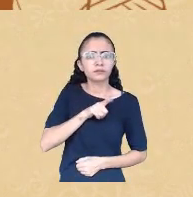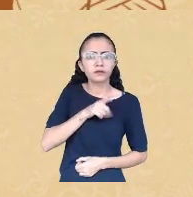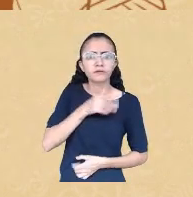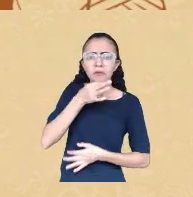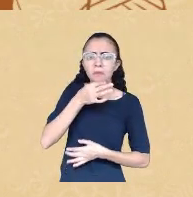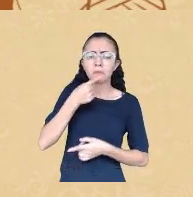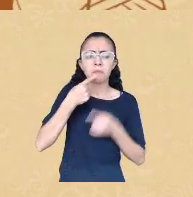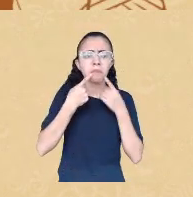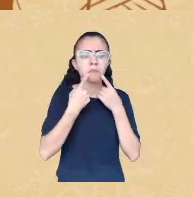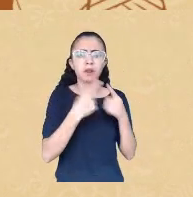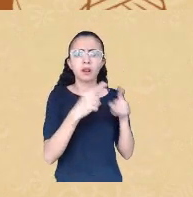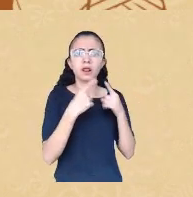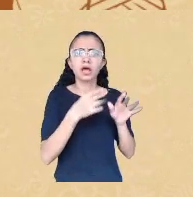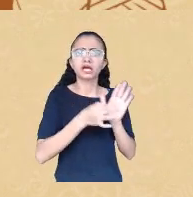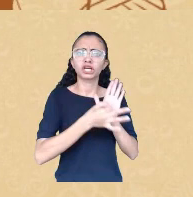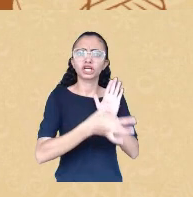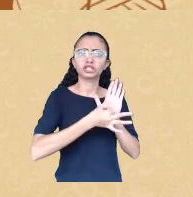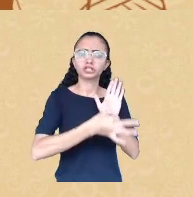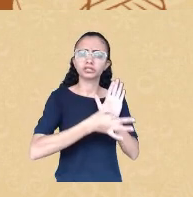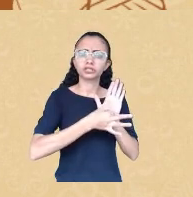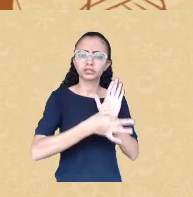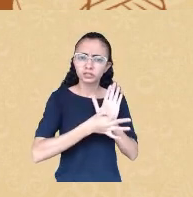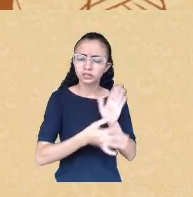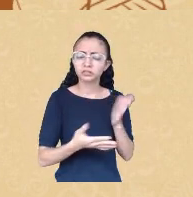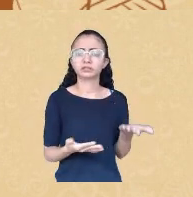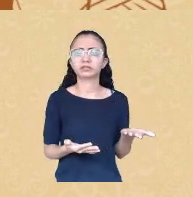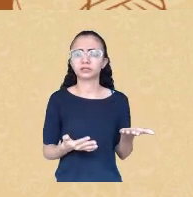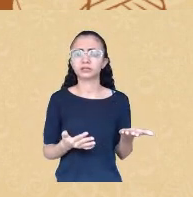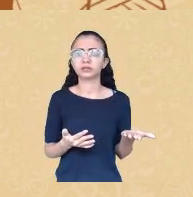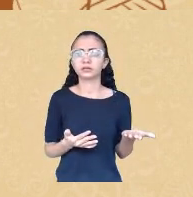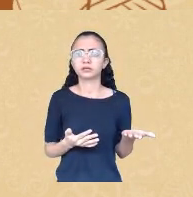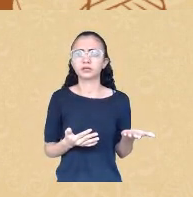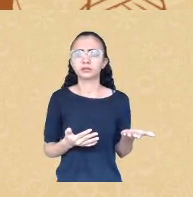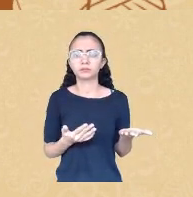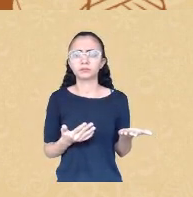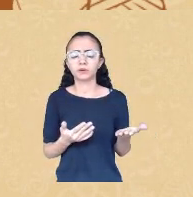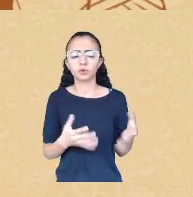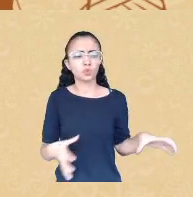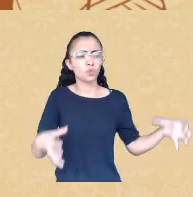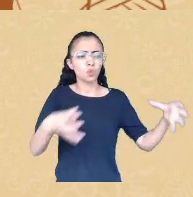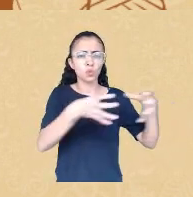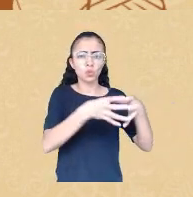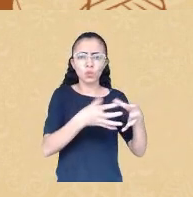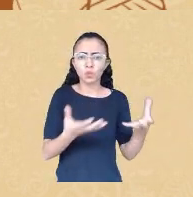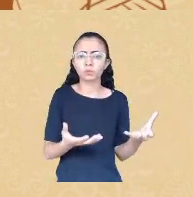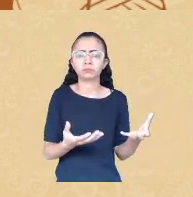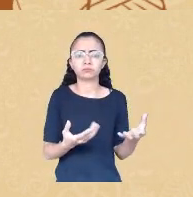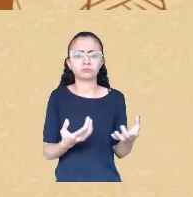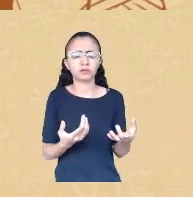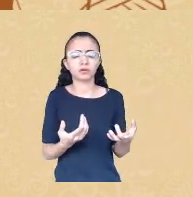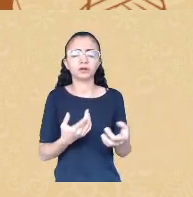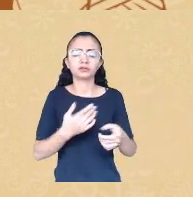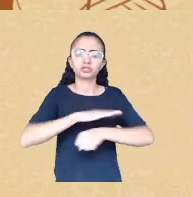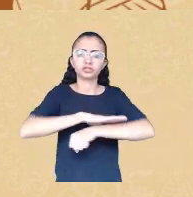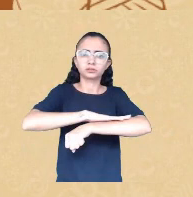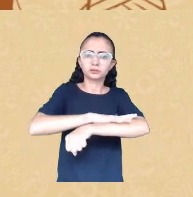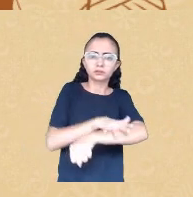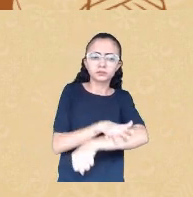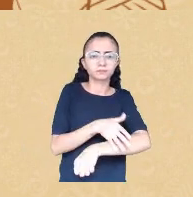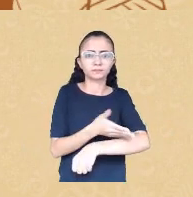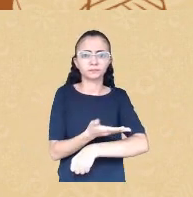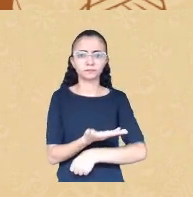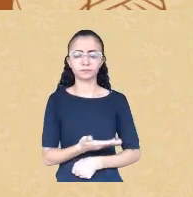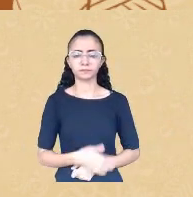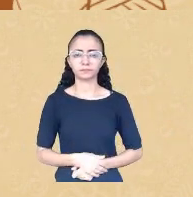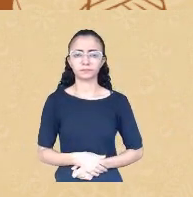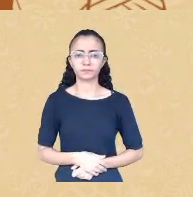dado ao público do racismo no próprio sistema de saúde, que o